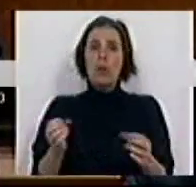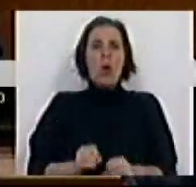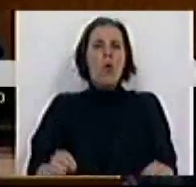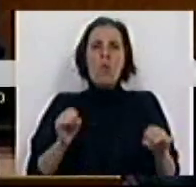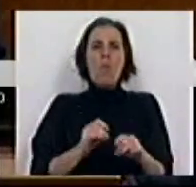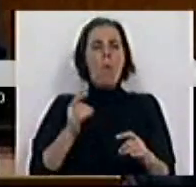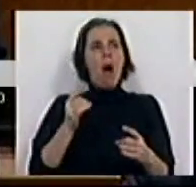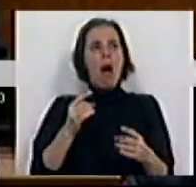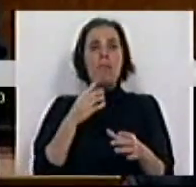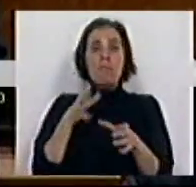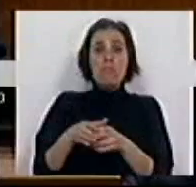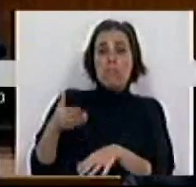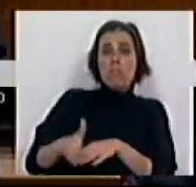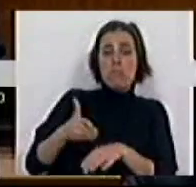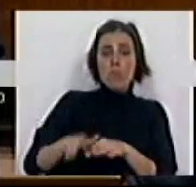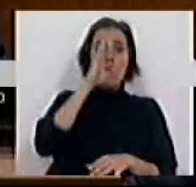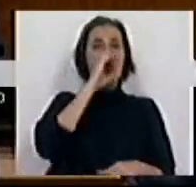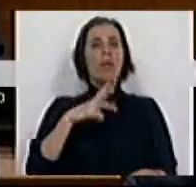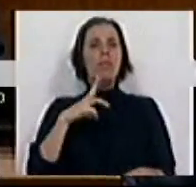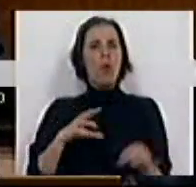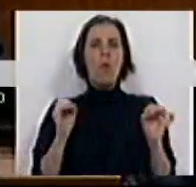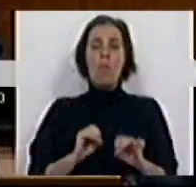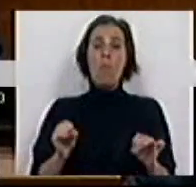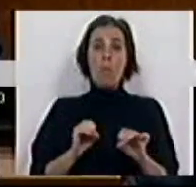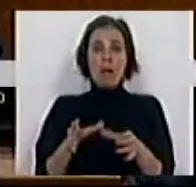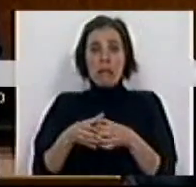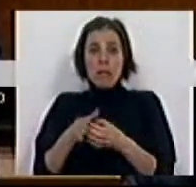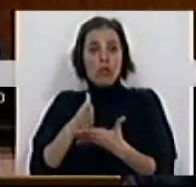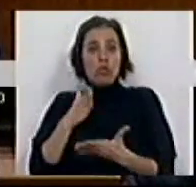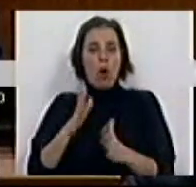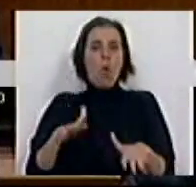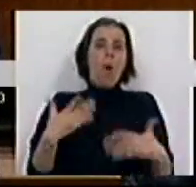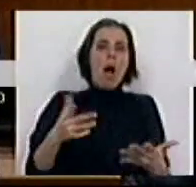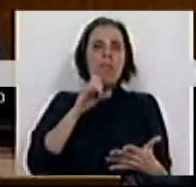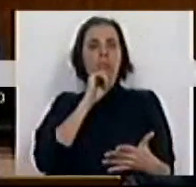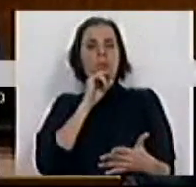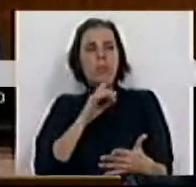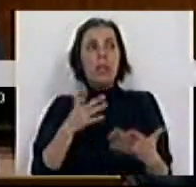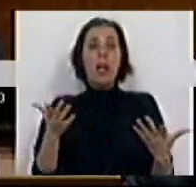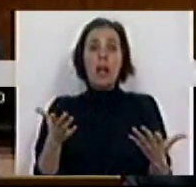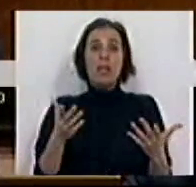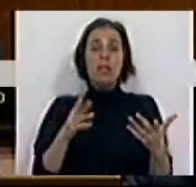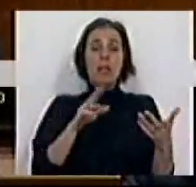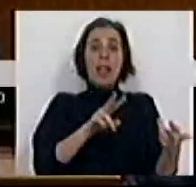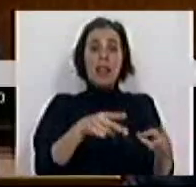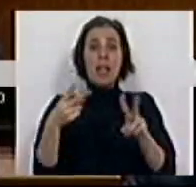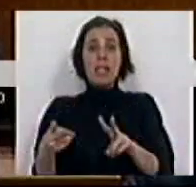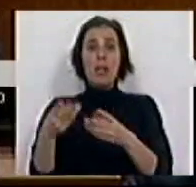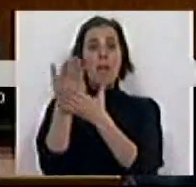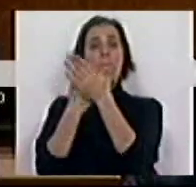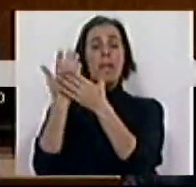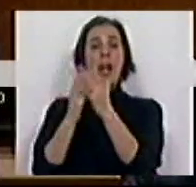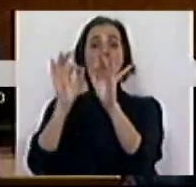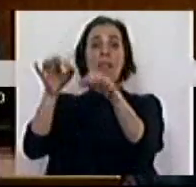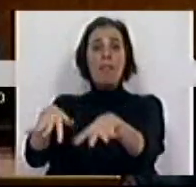há nenhuma estigmatização por parte do Governo português quanto a quaisquer possibilidades de transição para mercado